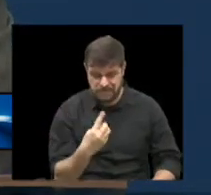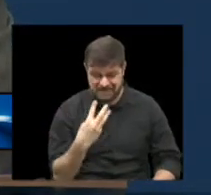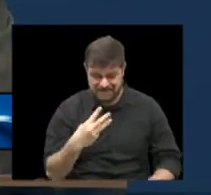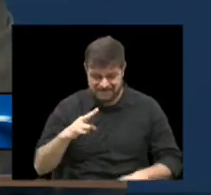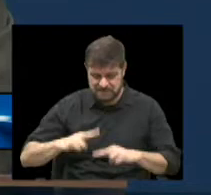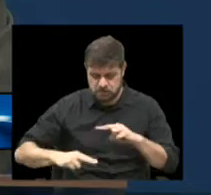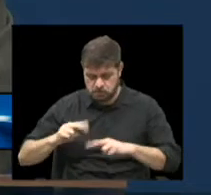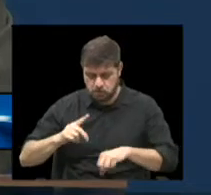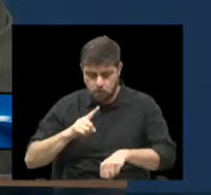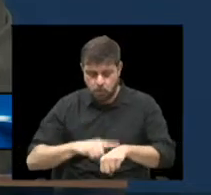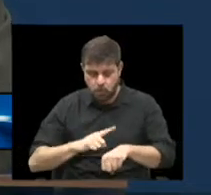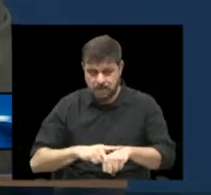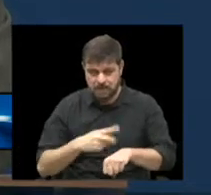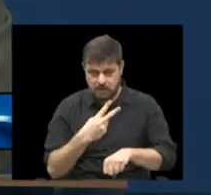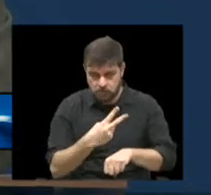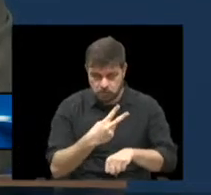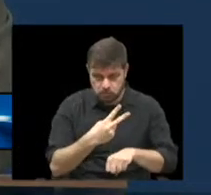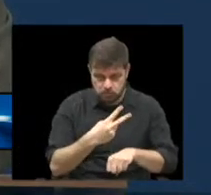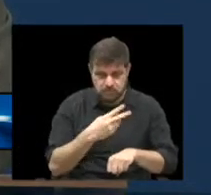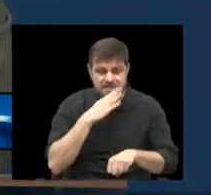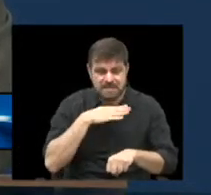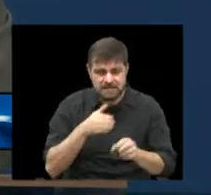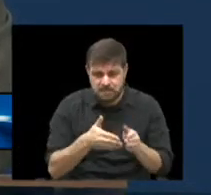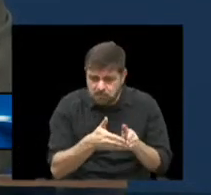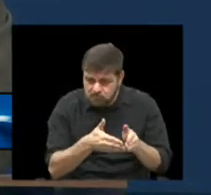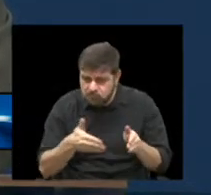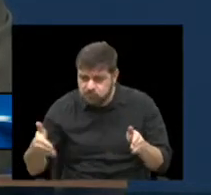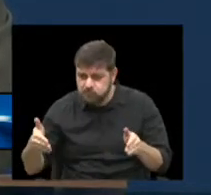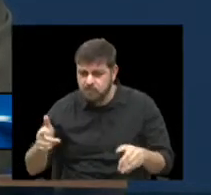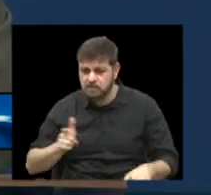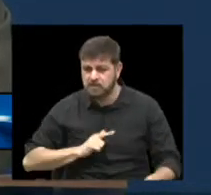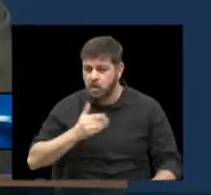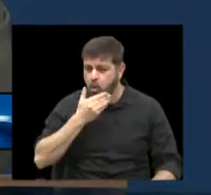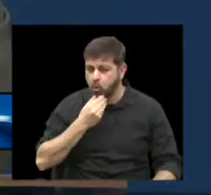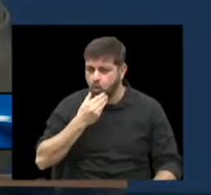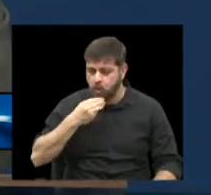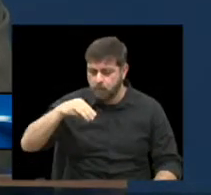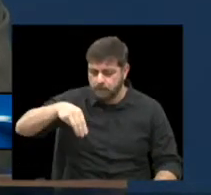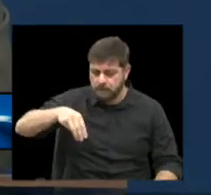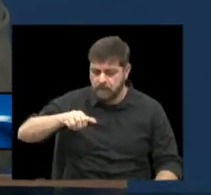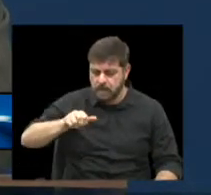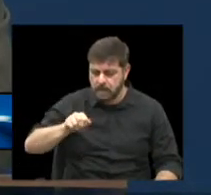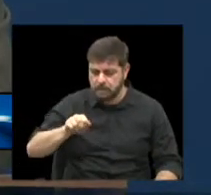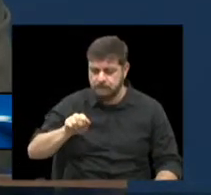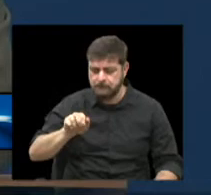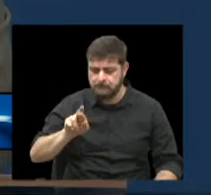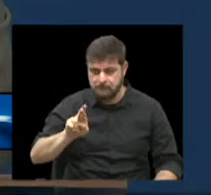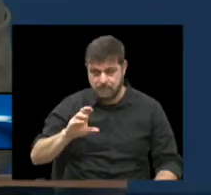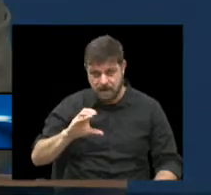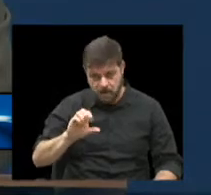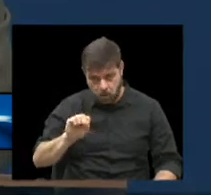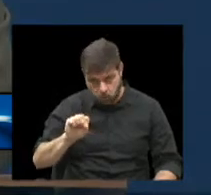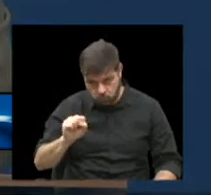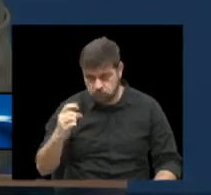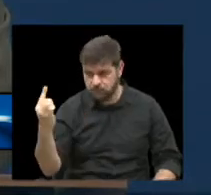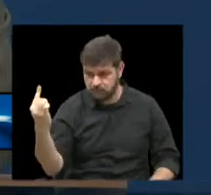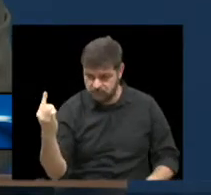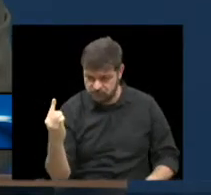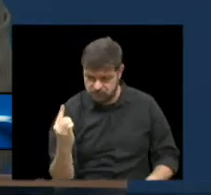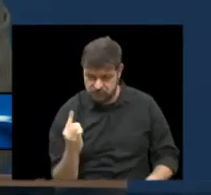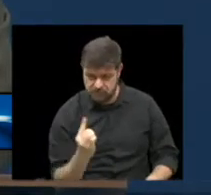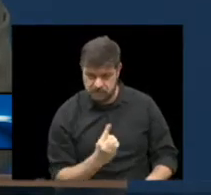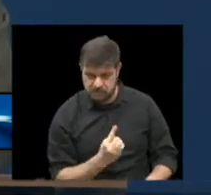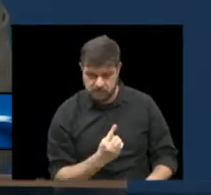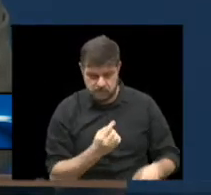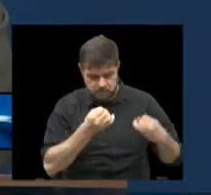das 14 horas, vamos receber aqui o senhor Marcos Rogério Espinosa, que é consultor da